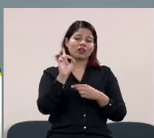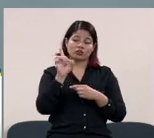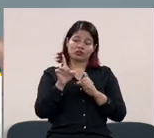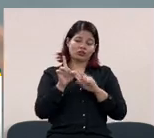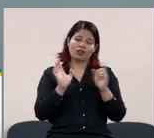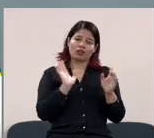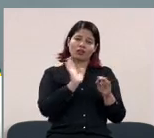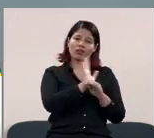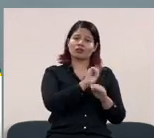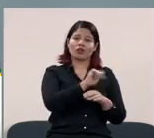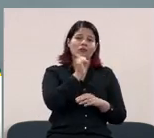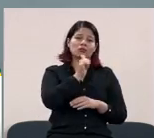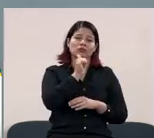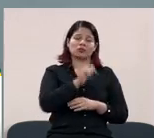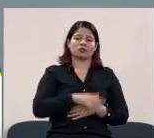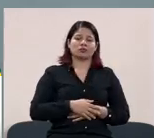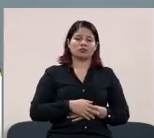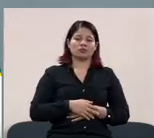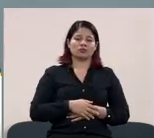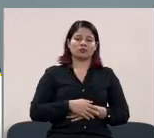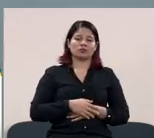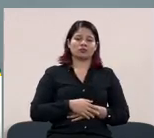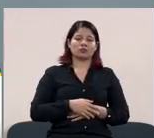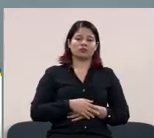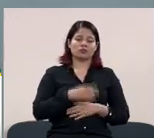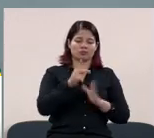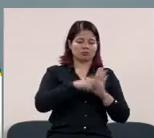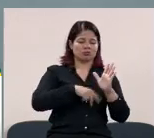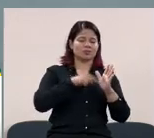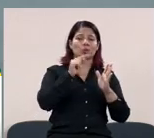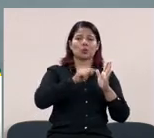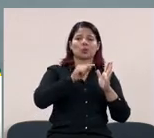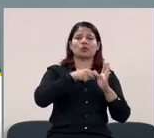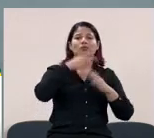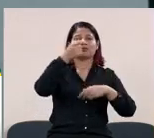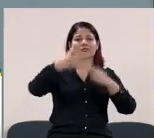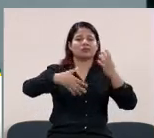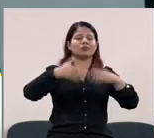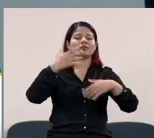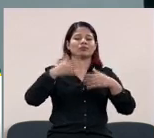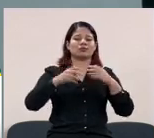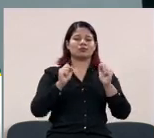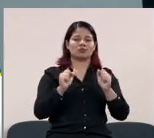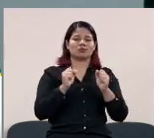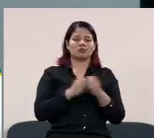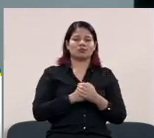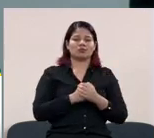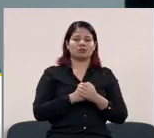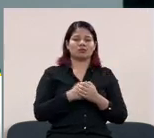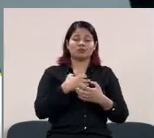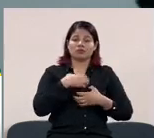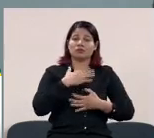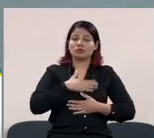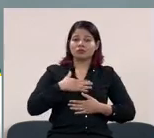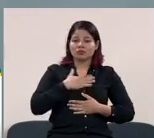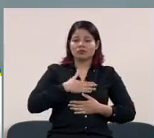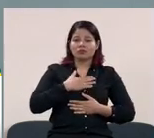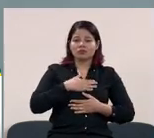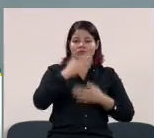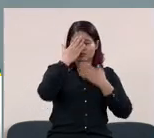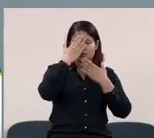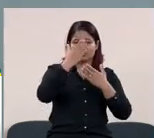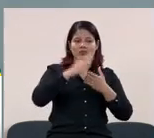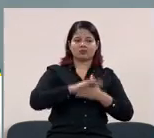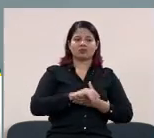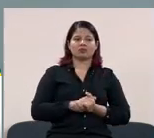e conversar, explicar para ele sobre o nosso projeto. Então, é uma satisfação poder apresentar esse projeto aqui nesta casa. Muito obrigada,